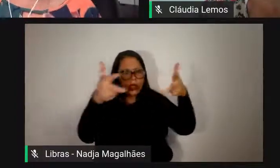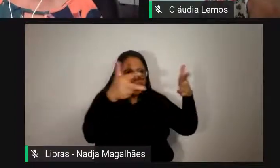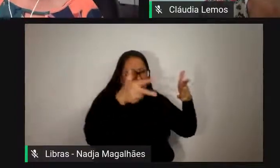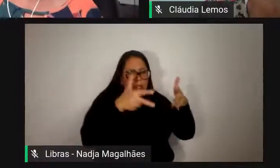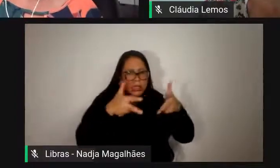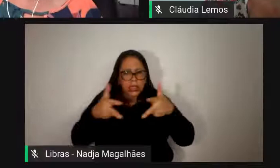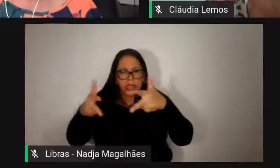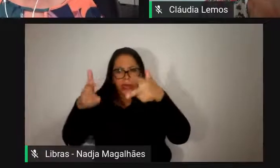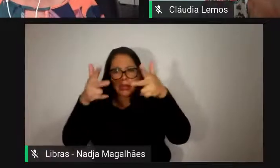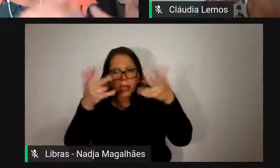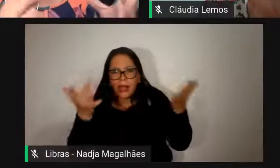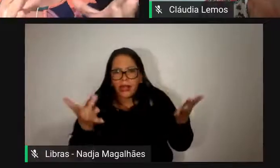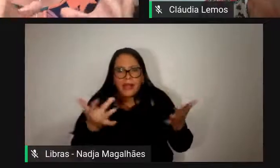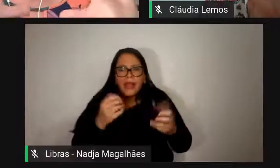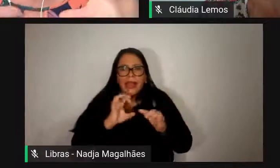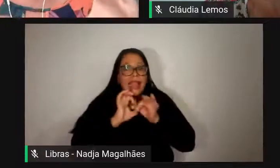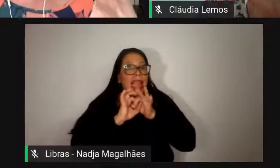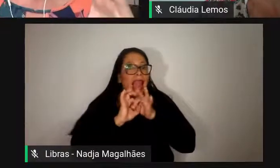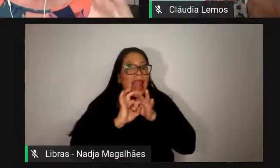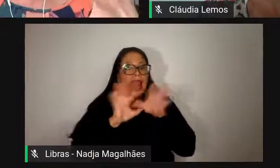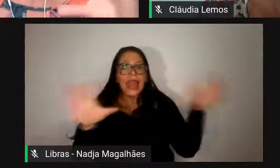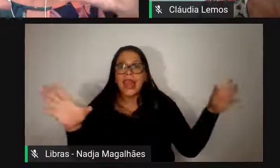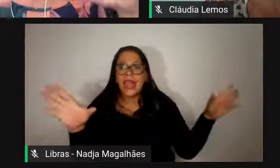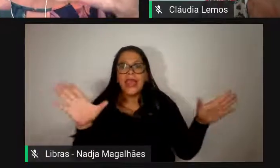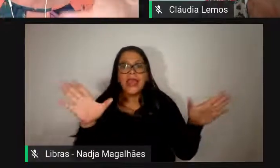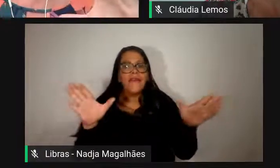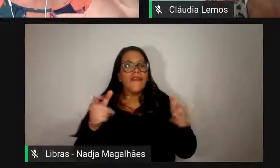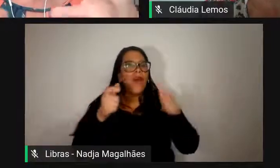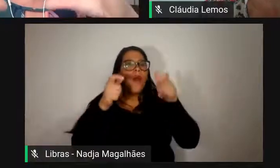que no resto dos parlamentos, que costumam usar